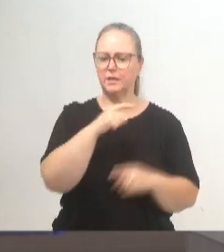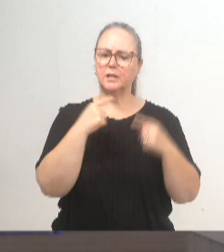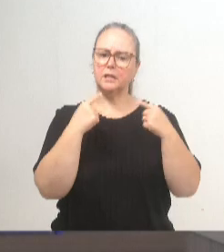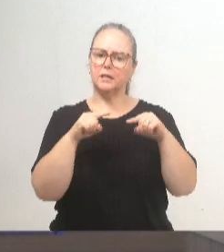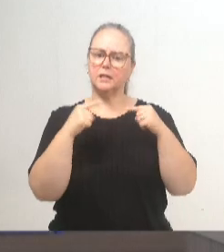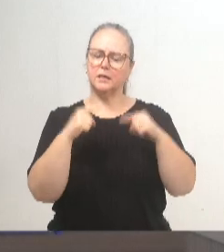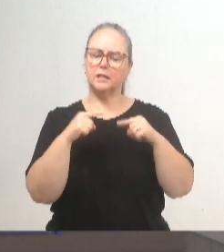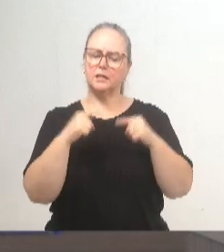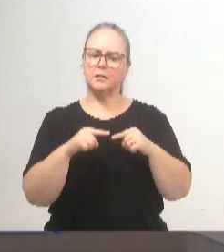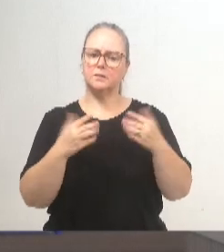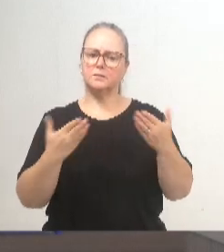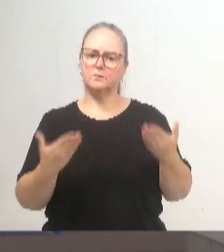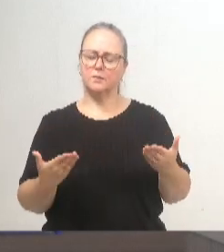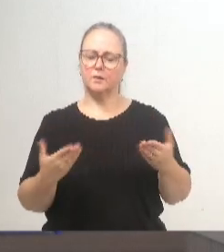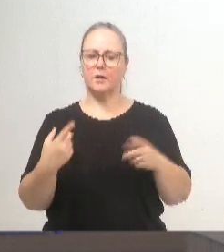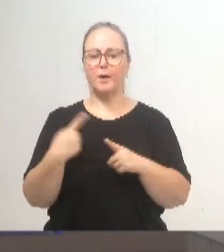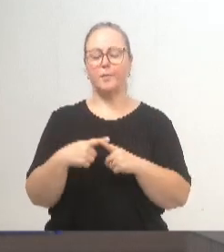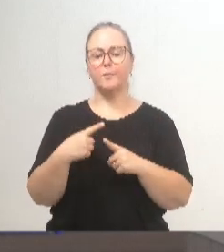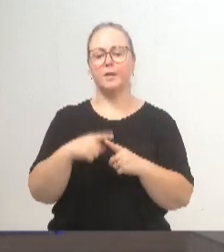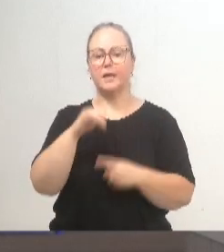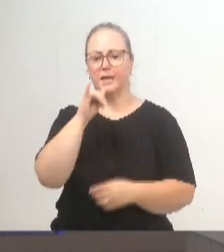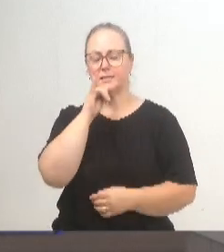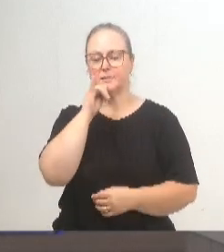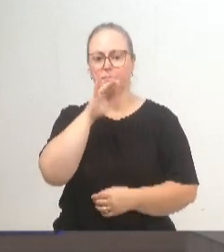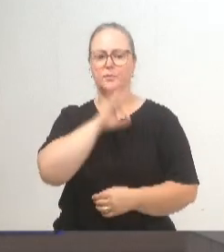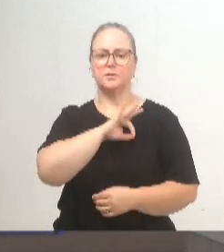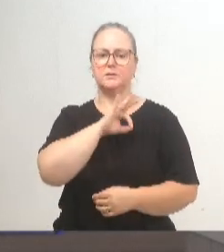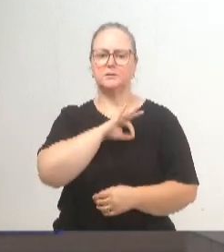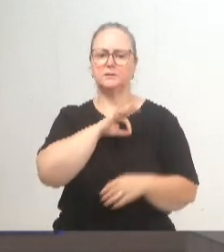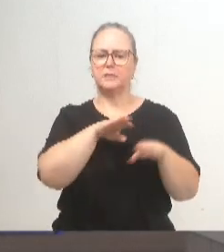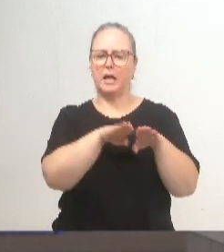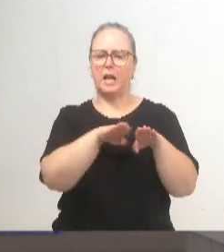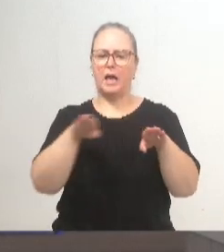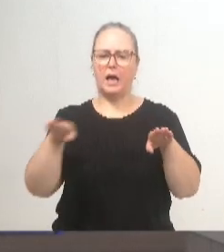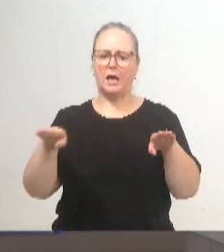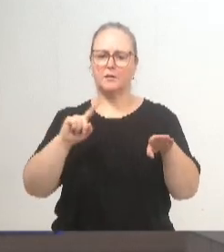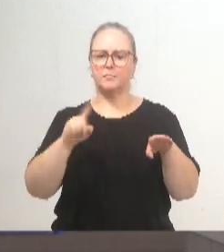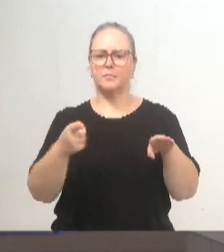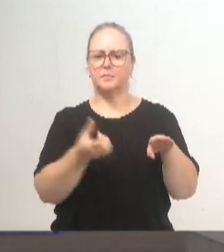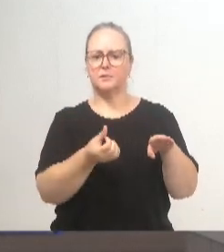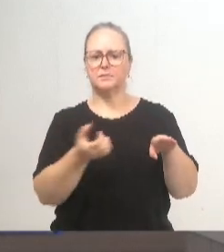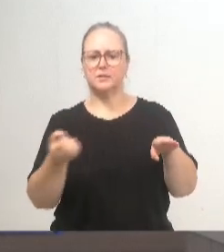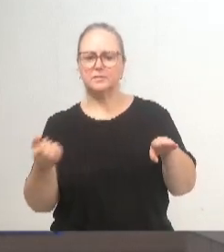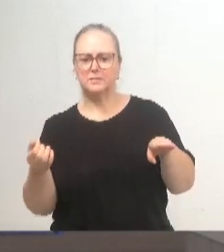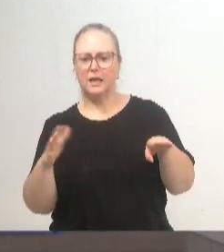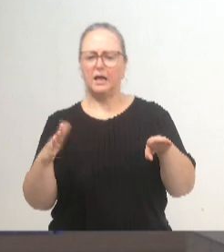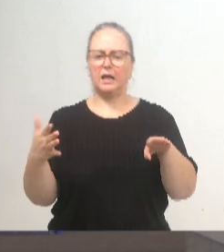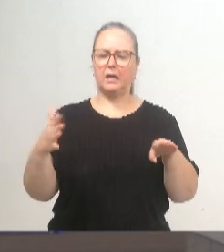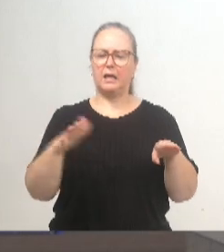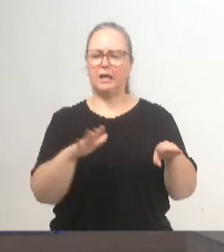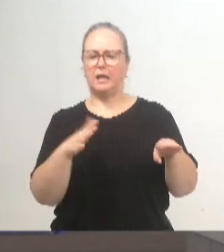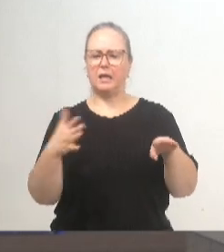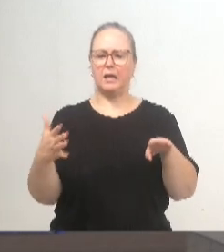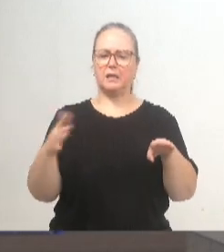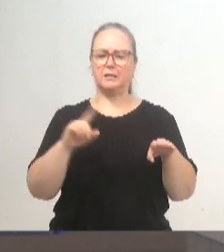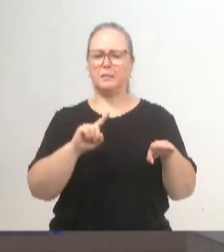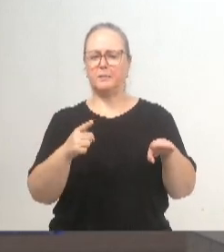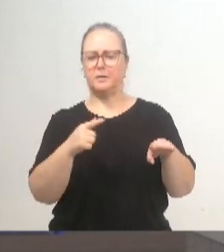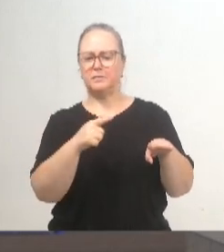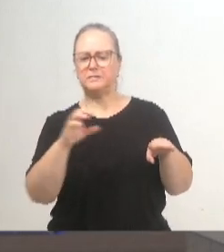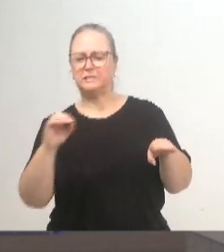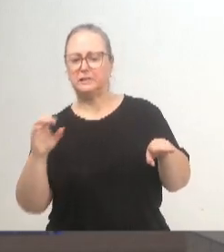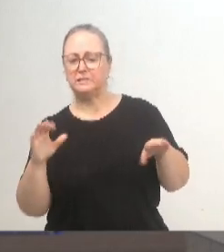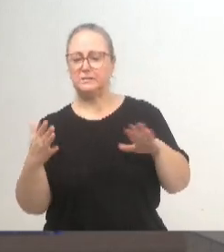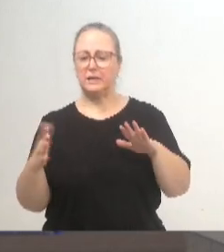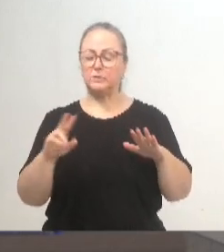encontra, porque você olhando a faixa salarial média, aí, um salário mínimo, 1.600, 1.700, olha, muito fortemente você estica